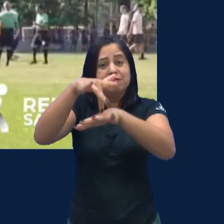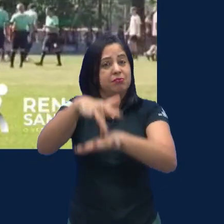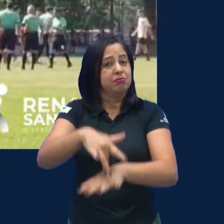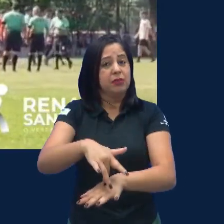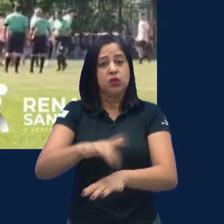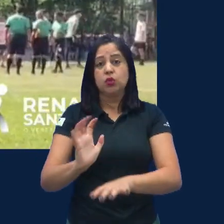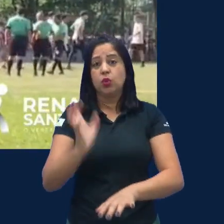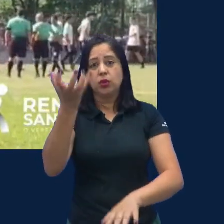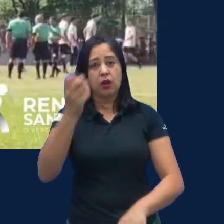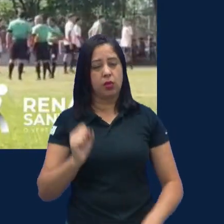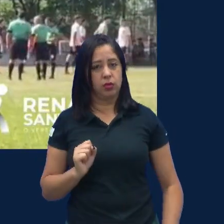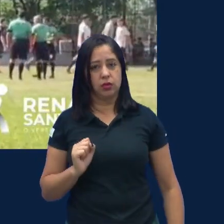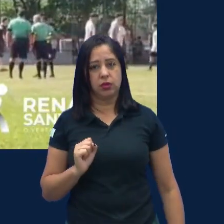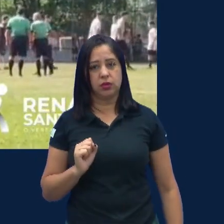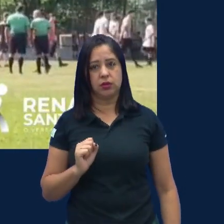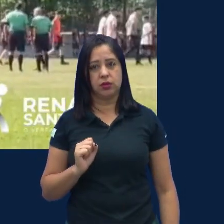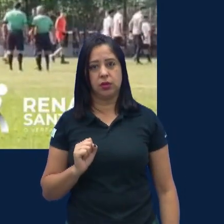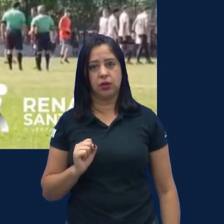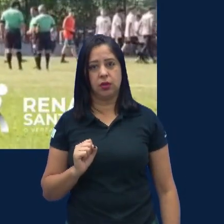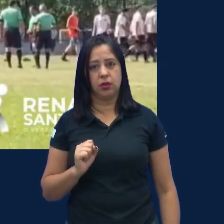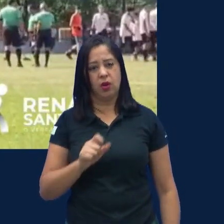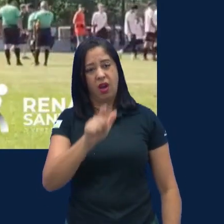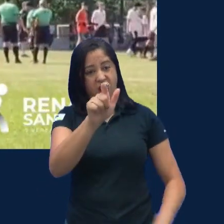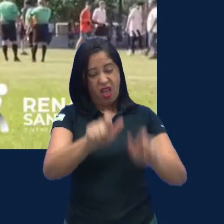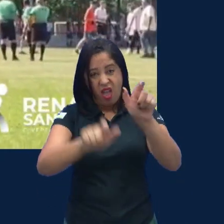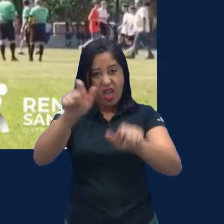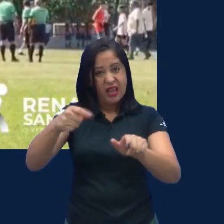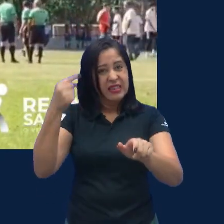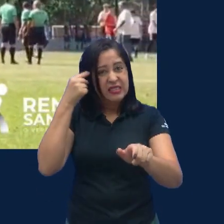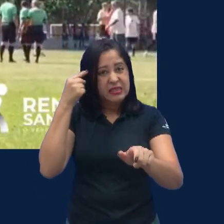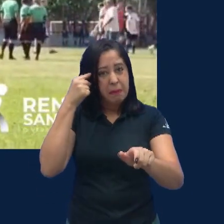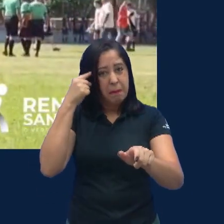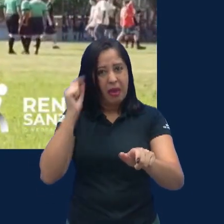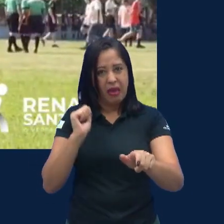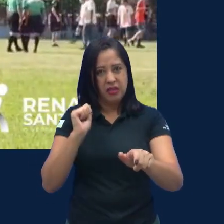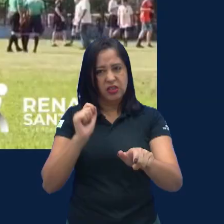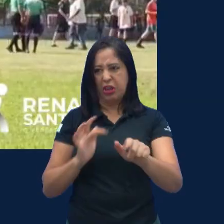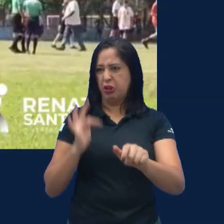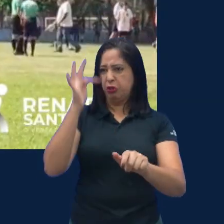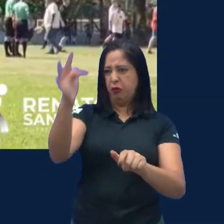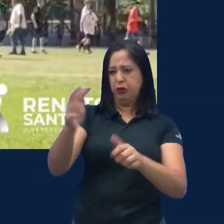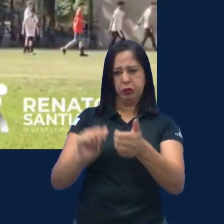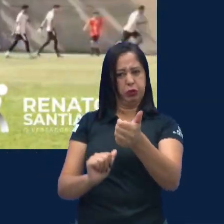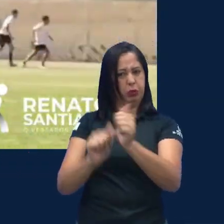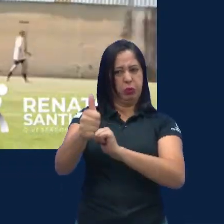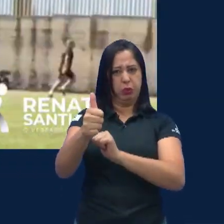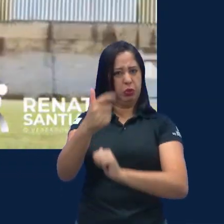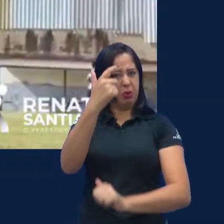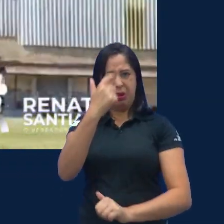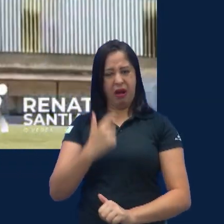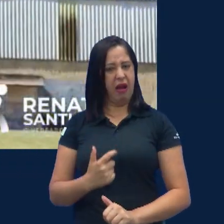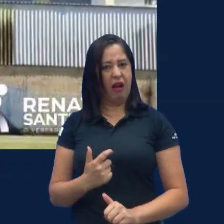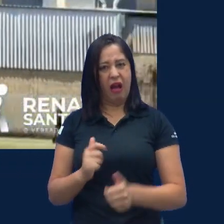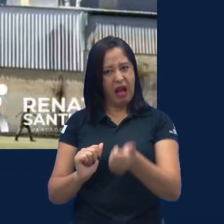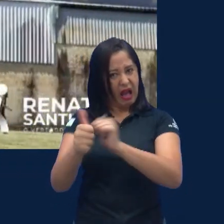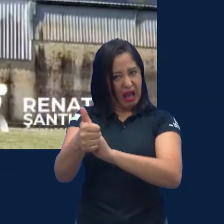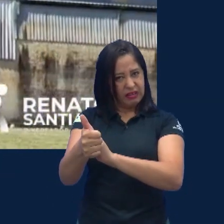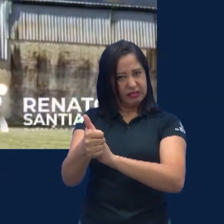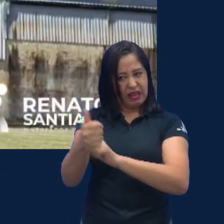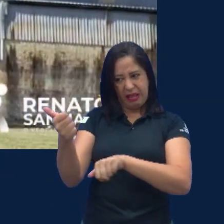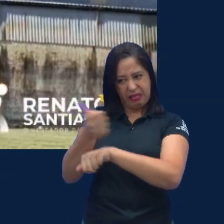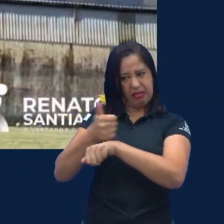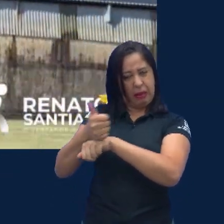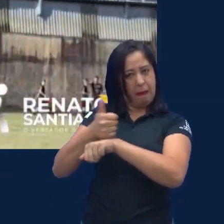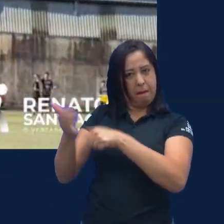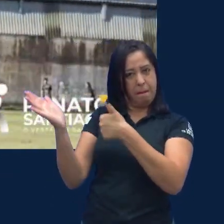esses meninos acham que vão se tornar um atleta profissional de futebol, eles estão muito enganados. Primeiro, eles precisam